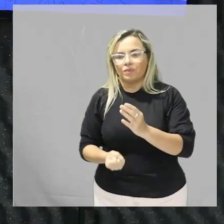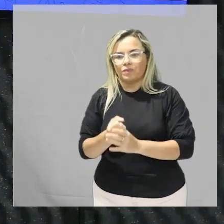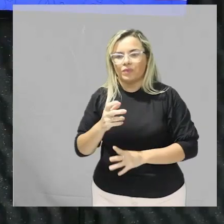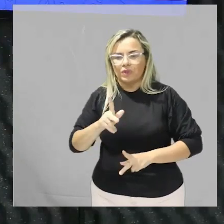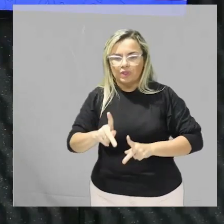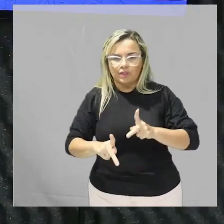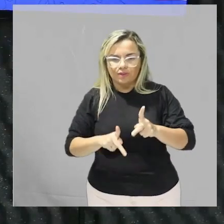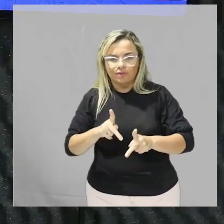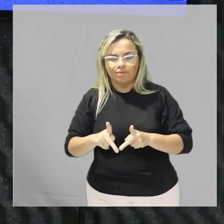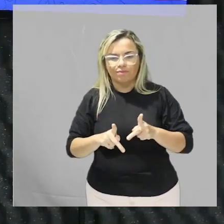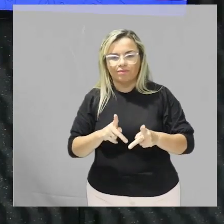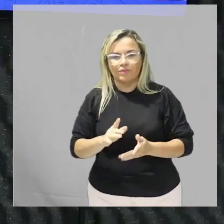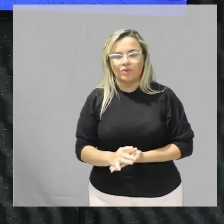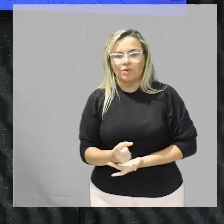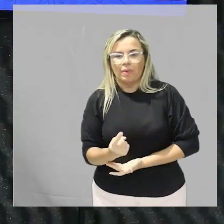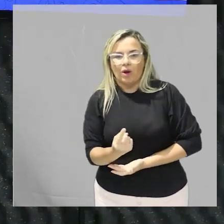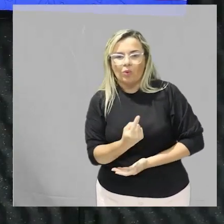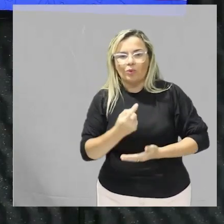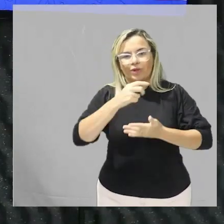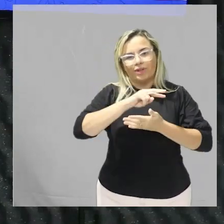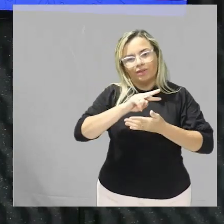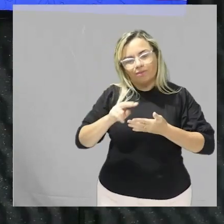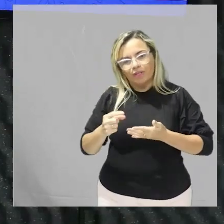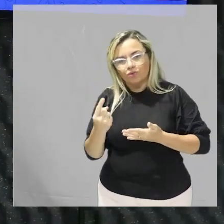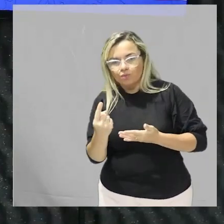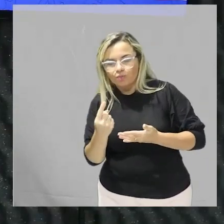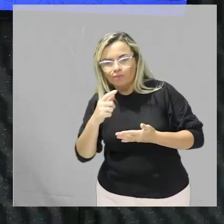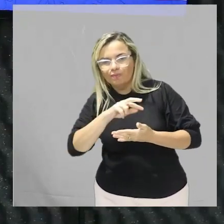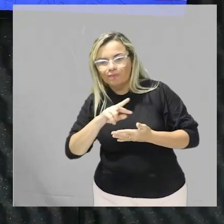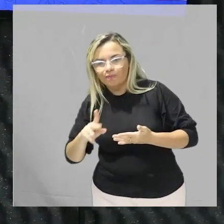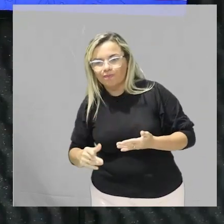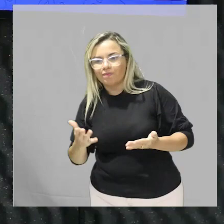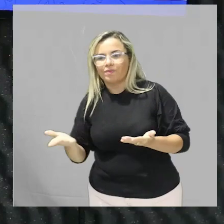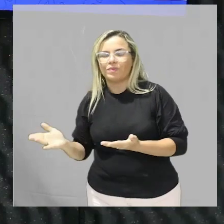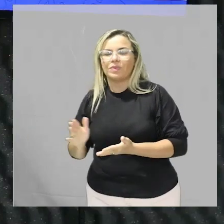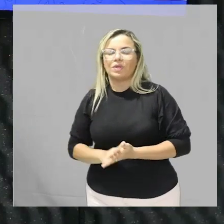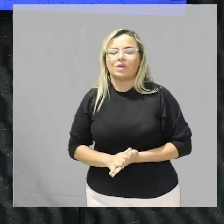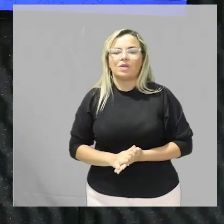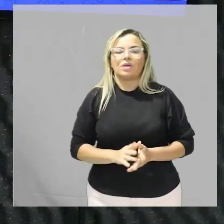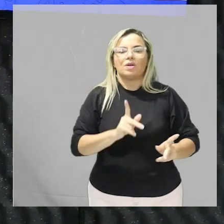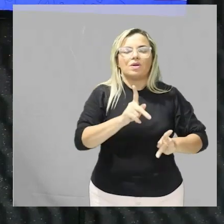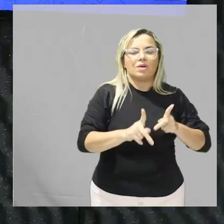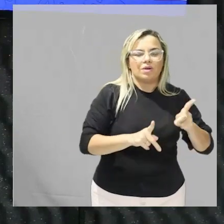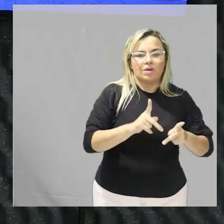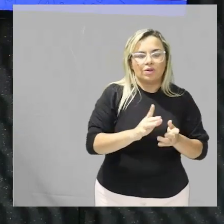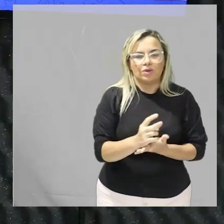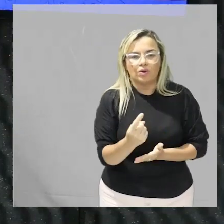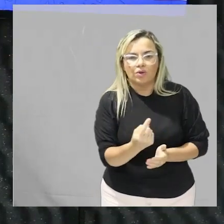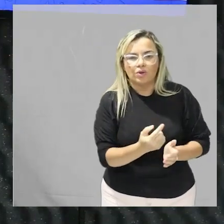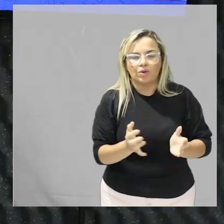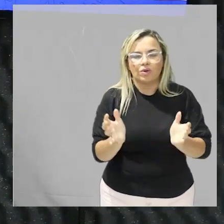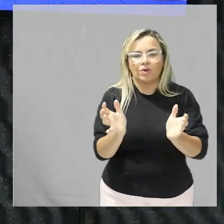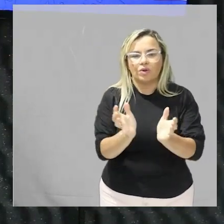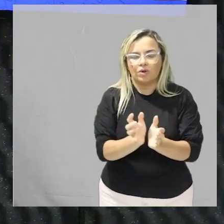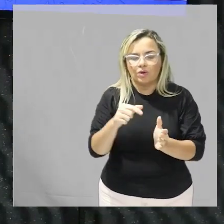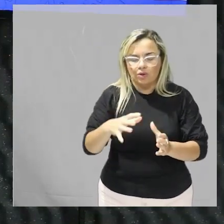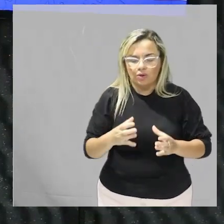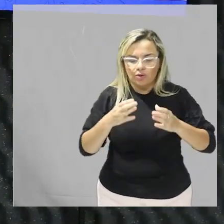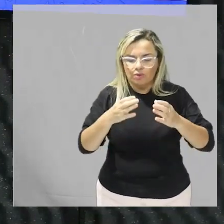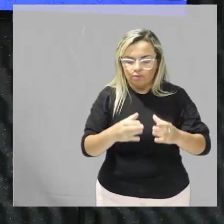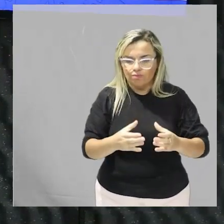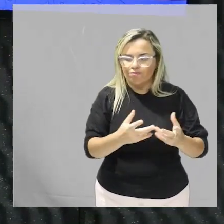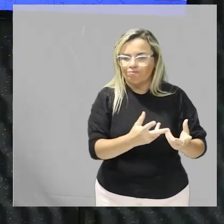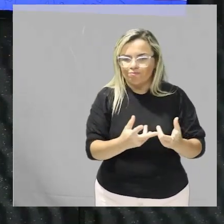da mesma espécie. E aí eu tenho uma população de indivíduos da mesma espécie, que vive no mesmo lugar, no